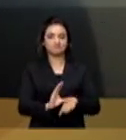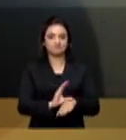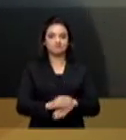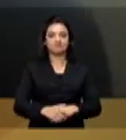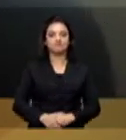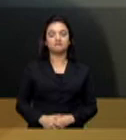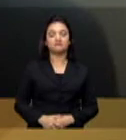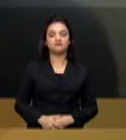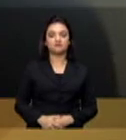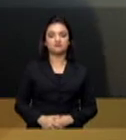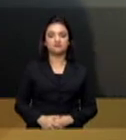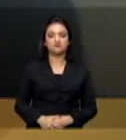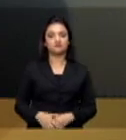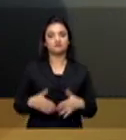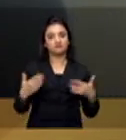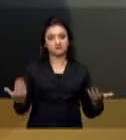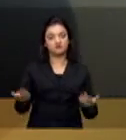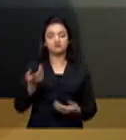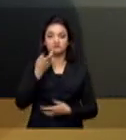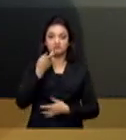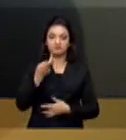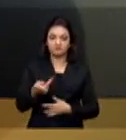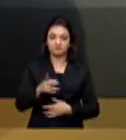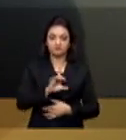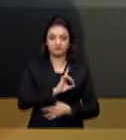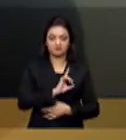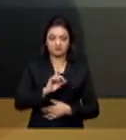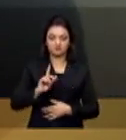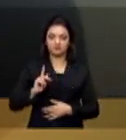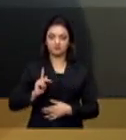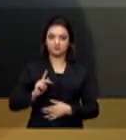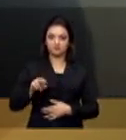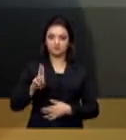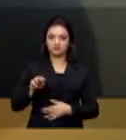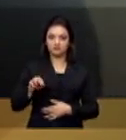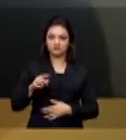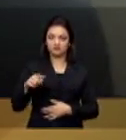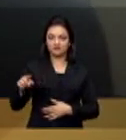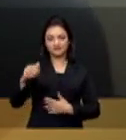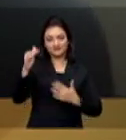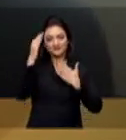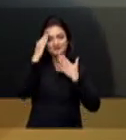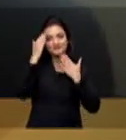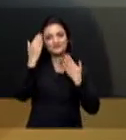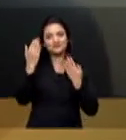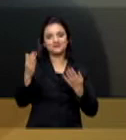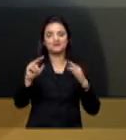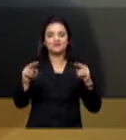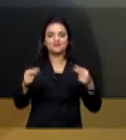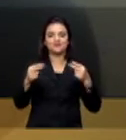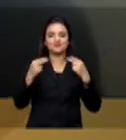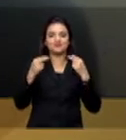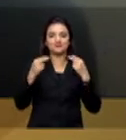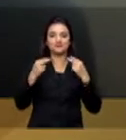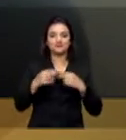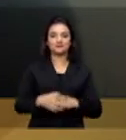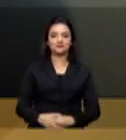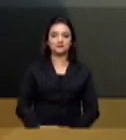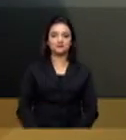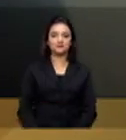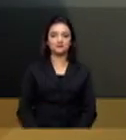breves palavras, essa é a manifestação da Defensoria Pública da União. Agradeço a atenção de Vossas